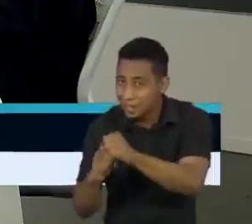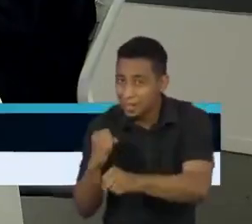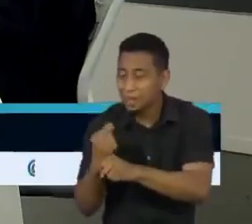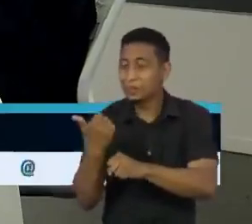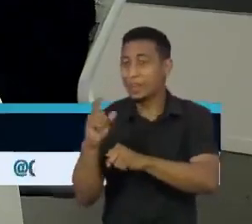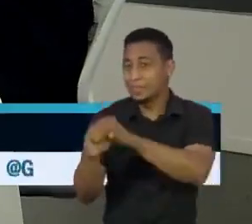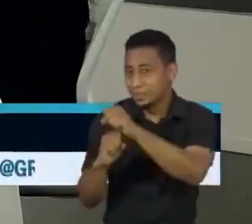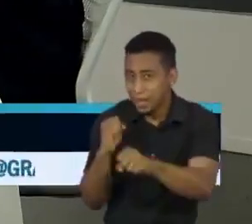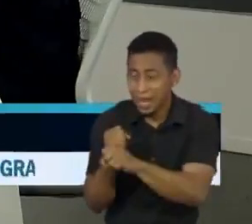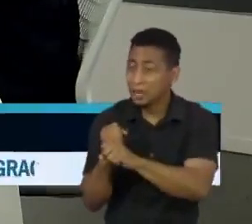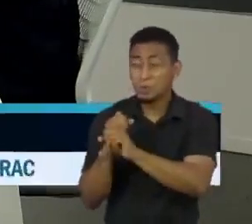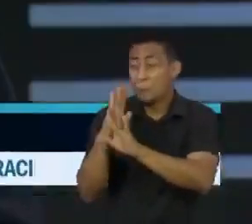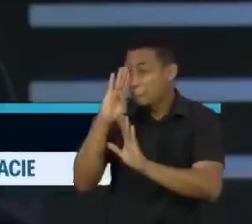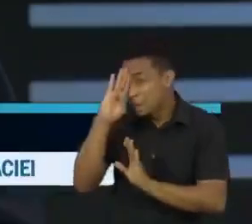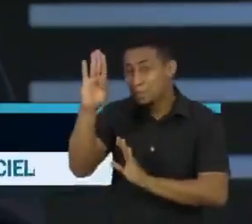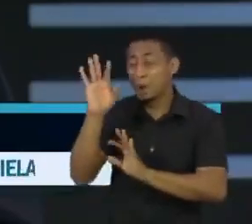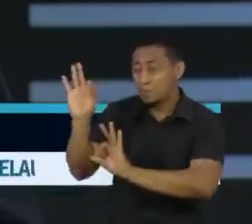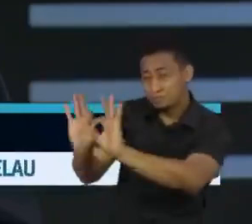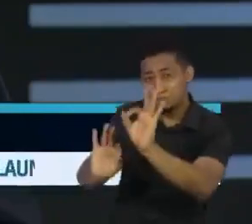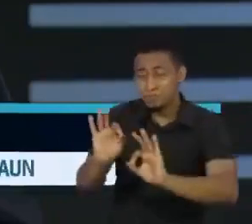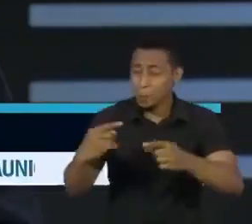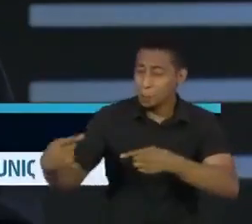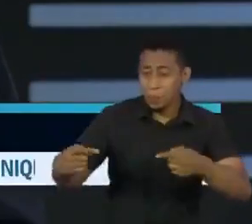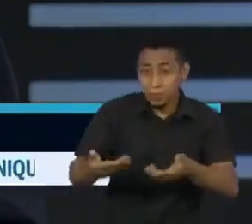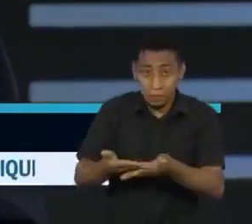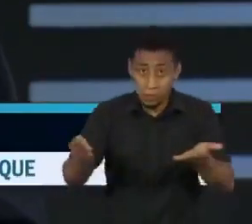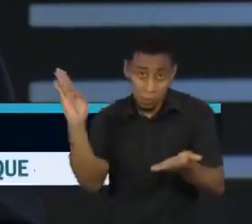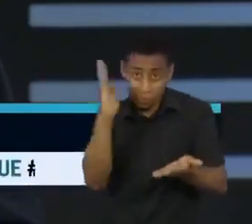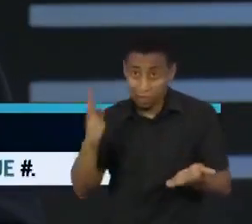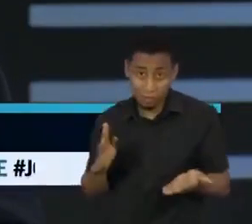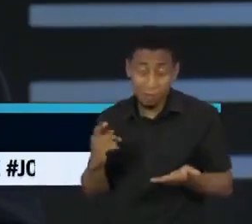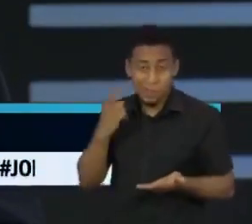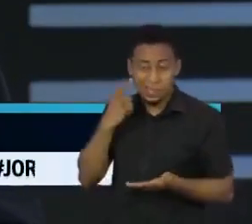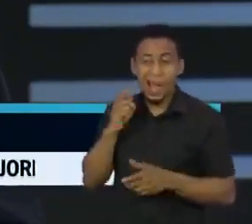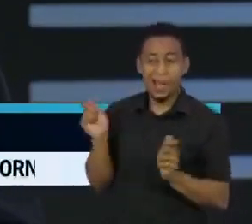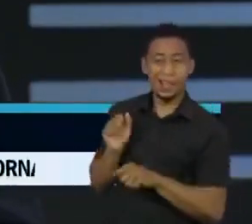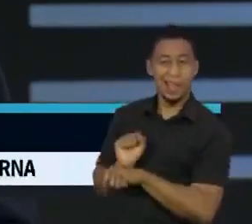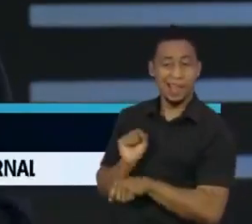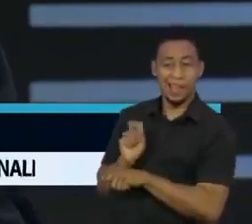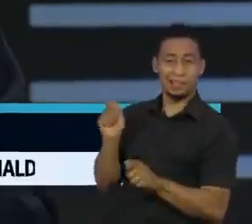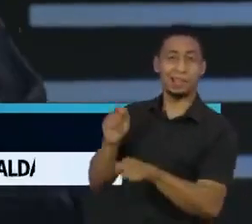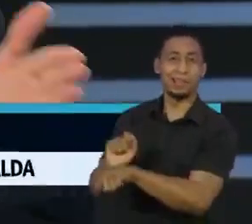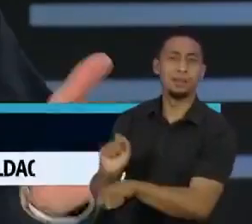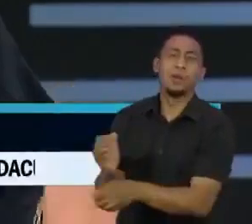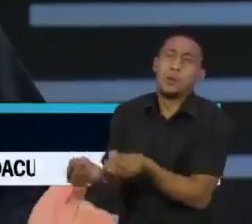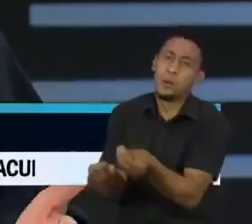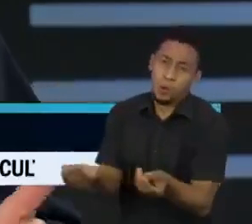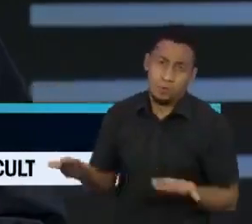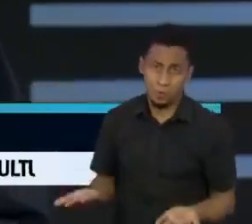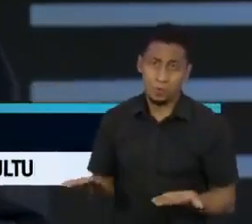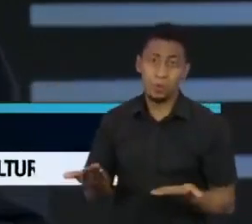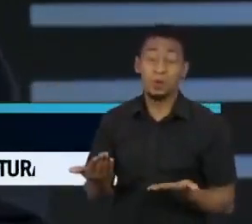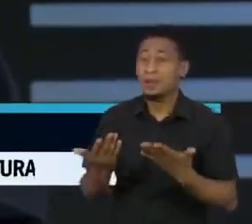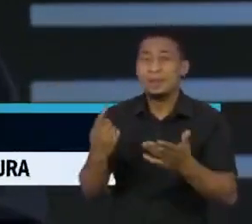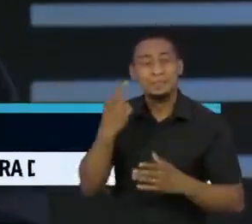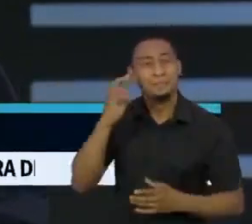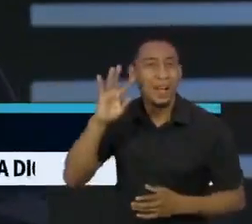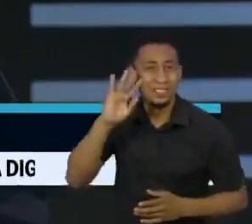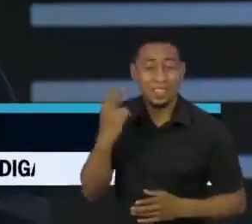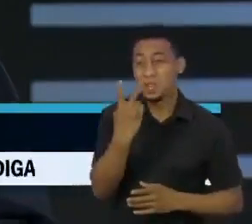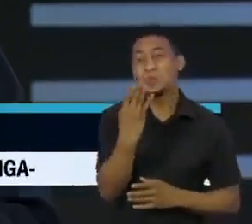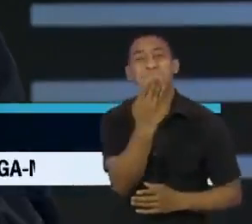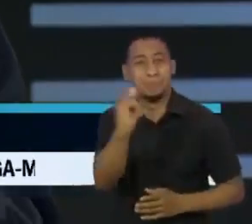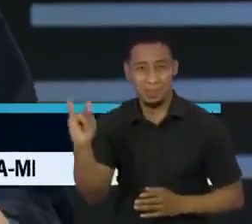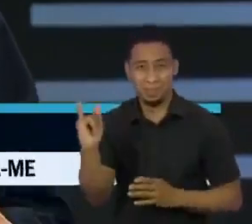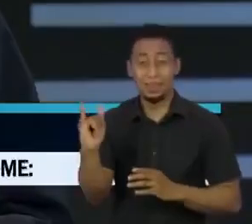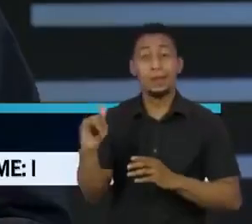Brasil, você achar que isso não é prioridade. Esse 2,3 bilhões, se você divide por 10 anos, estamos falando de 230 milhões por